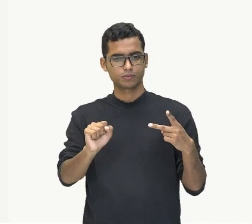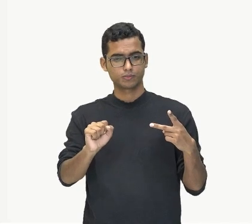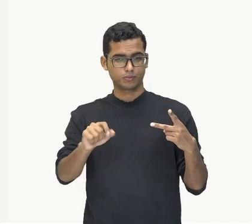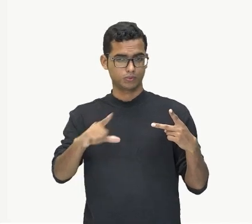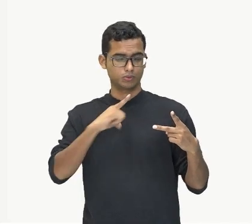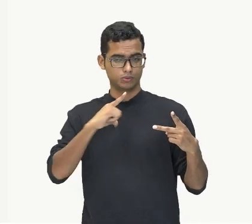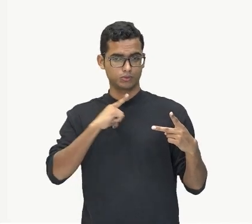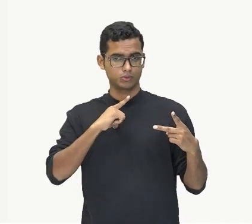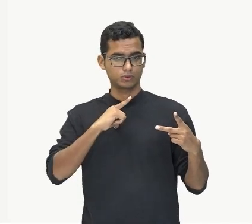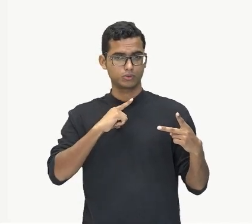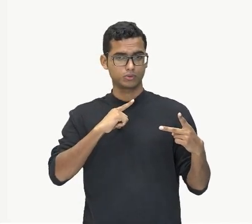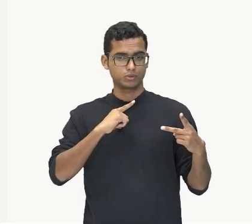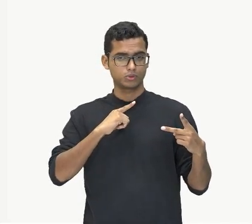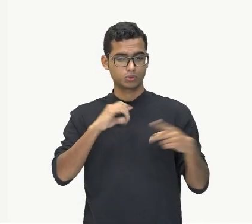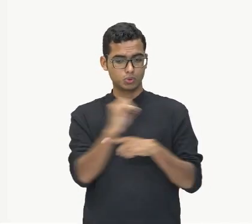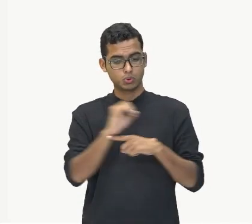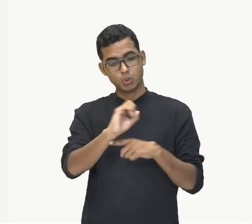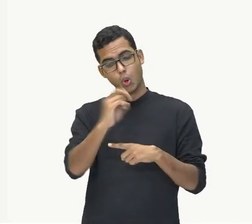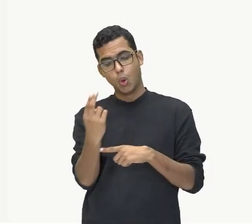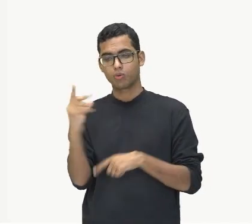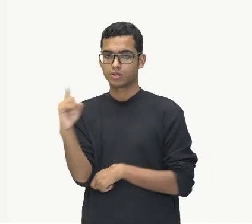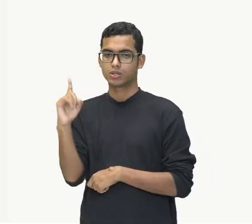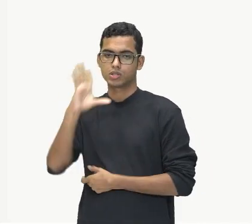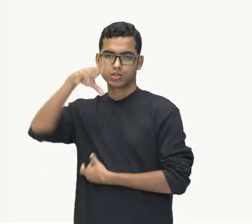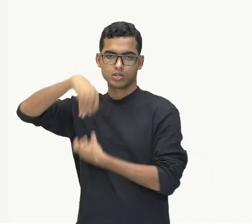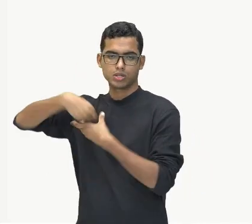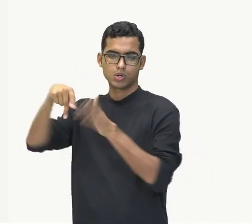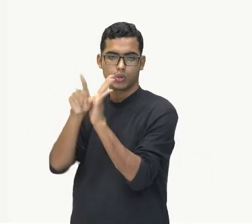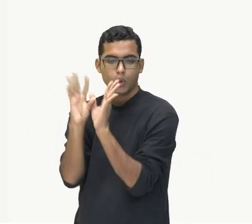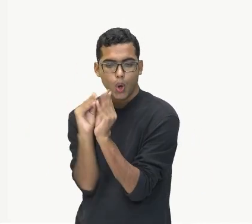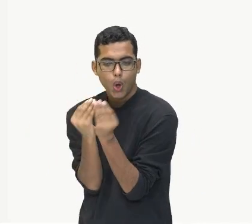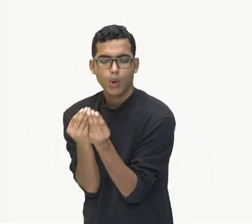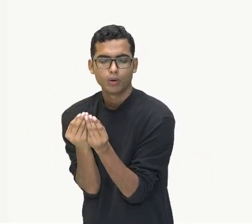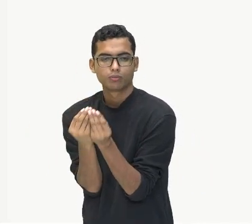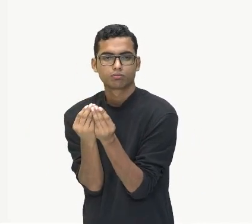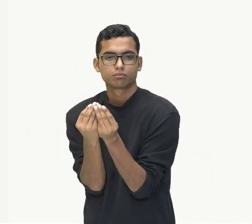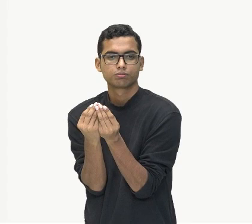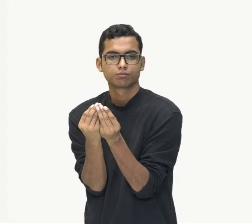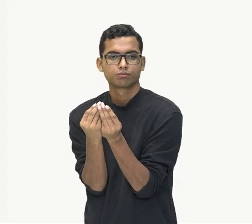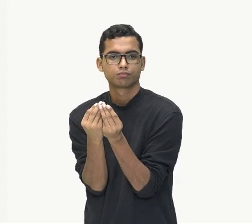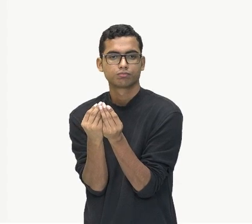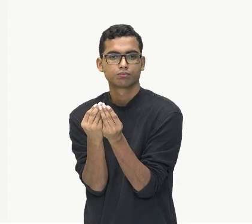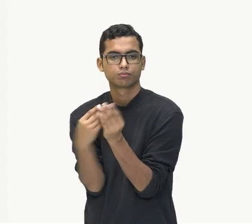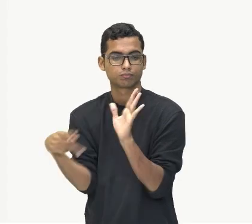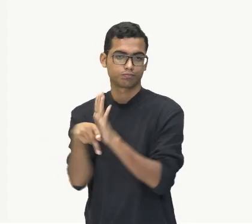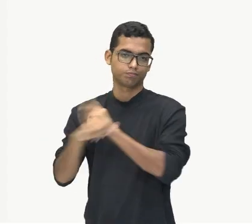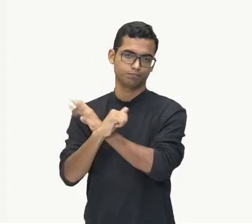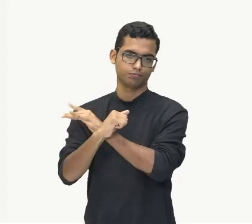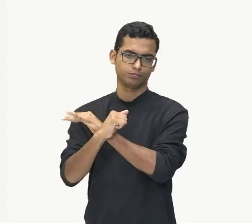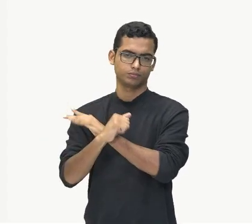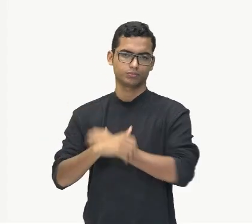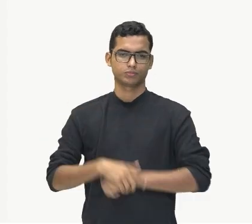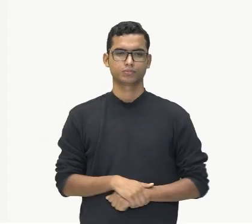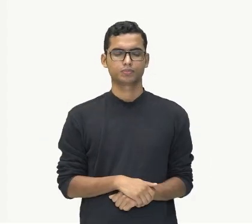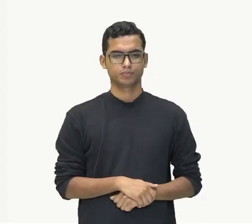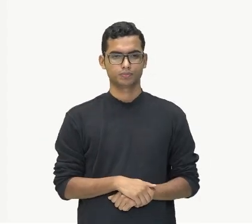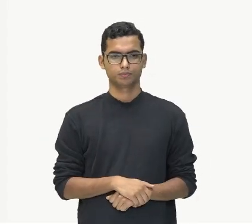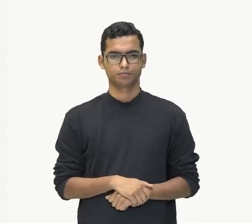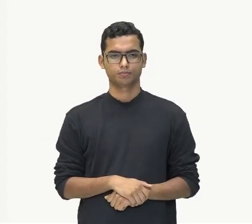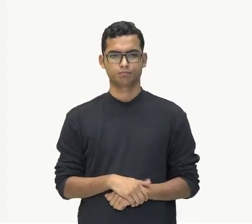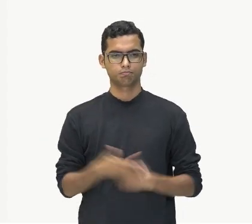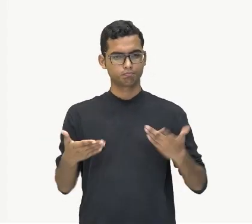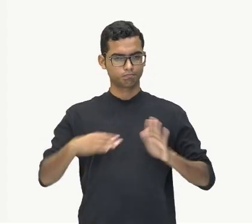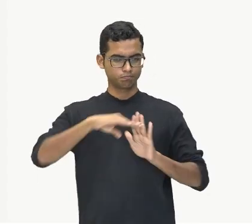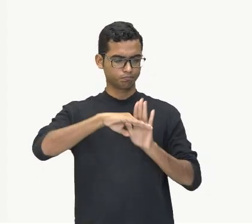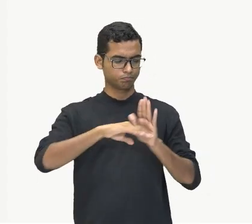de oxigênio na composição dos ácidos, tá? Quando é que eu